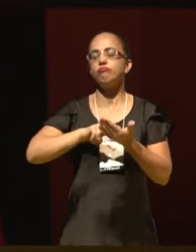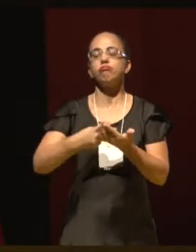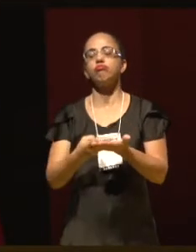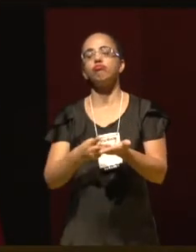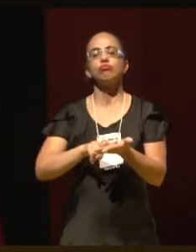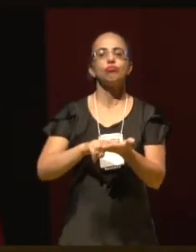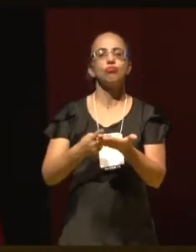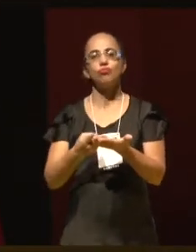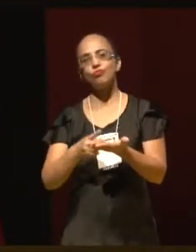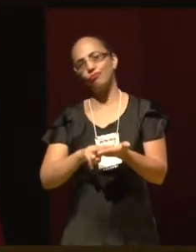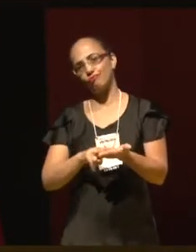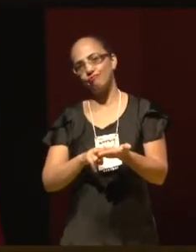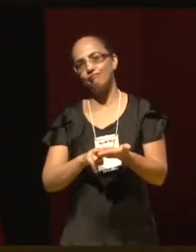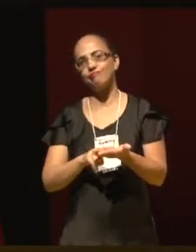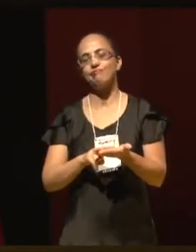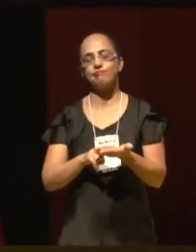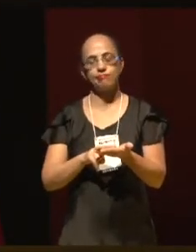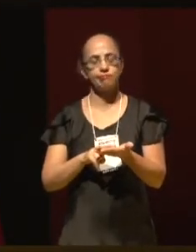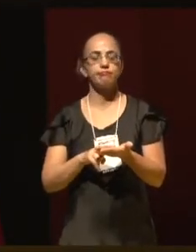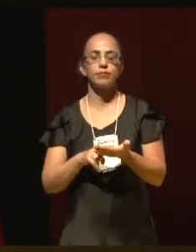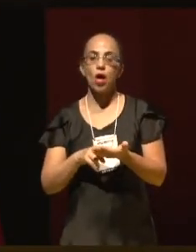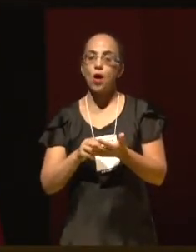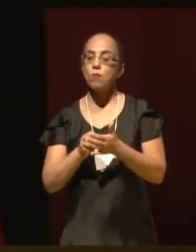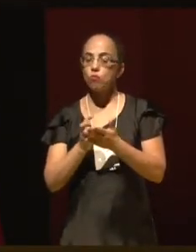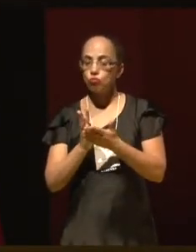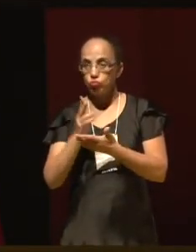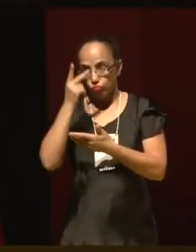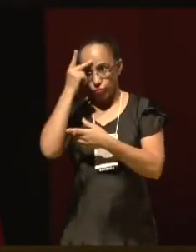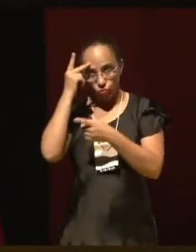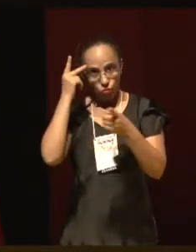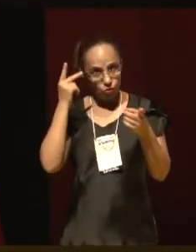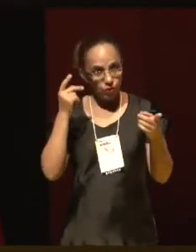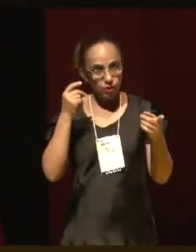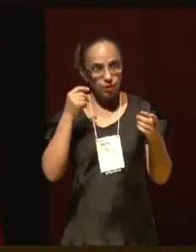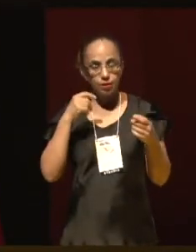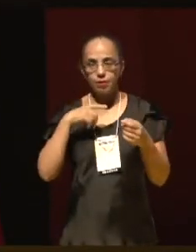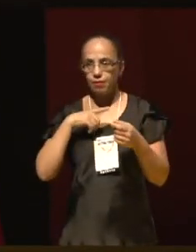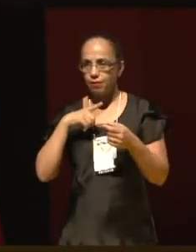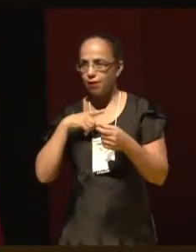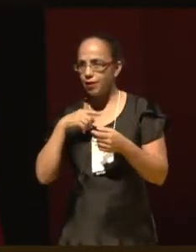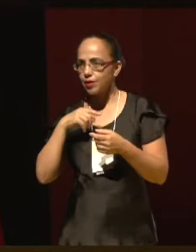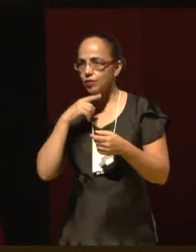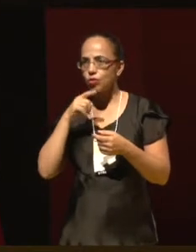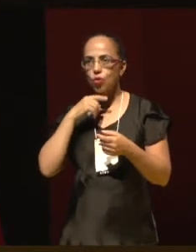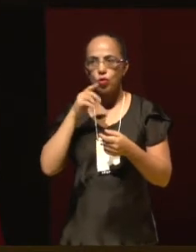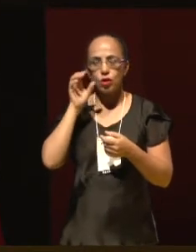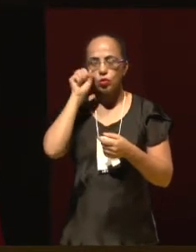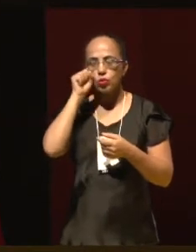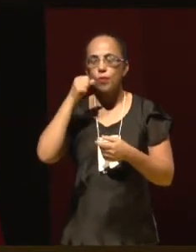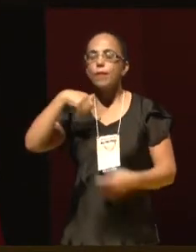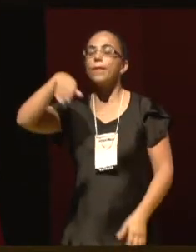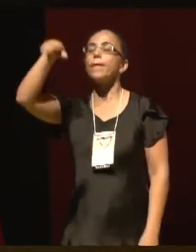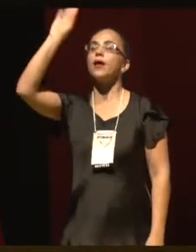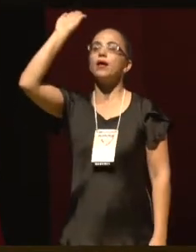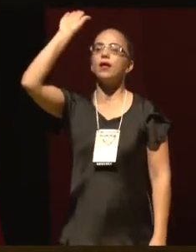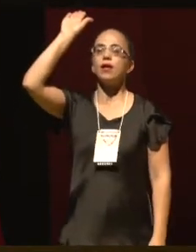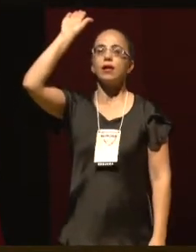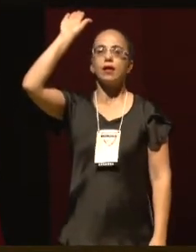muitas pessoas com insônia aqui, quizá. Podem levantar as mãos.